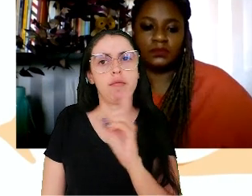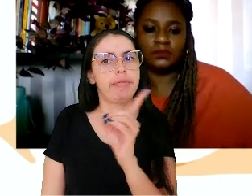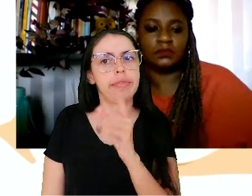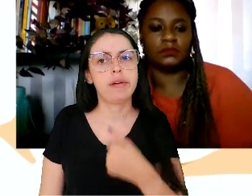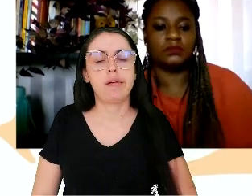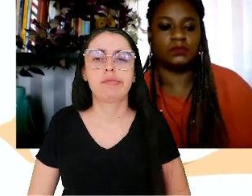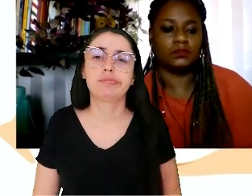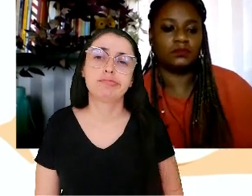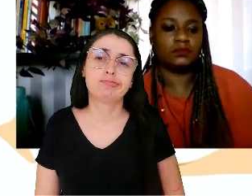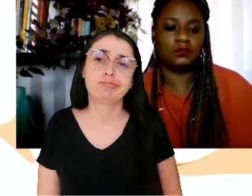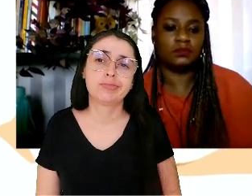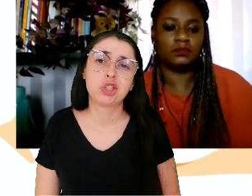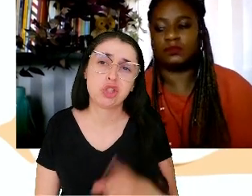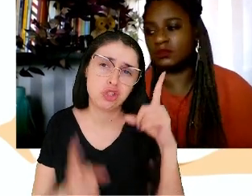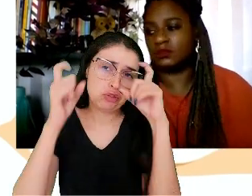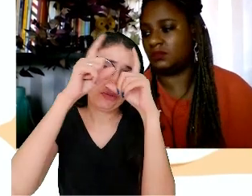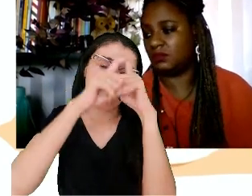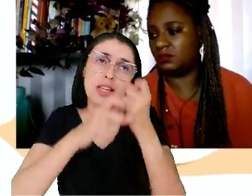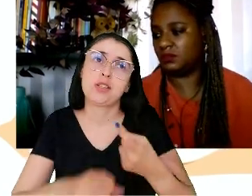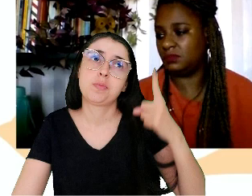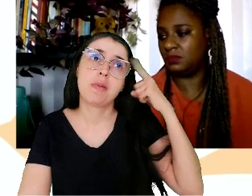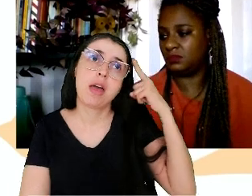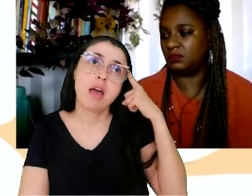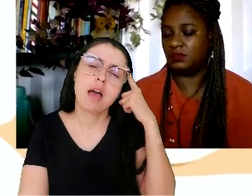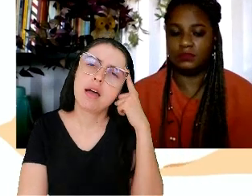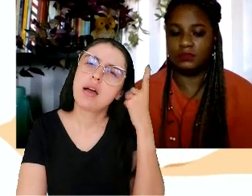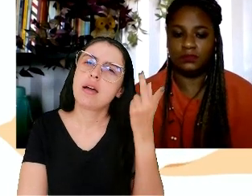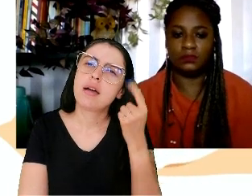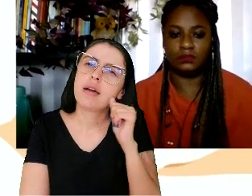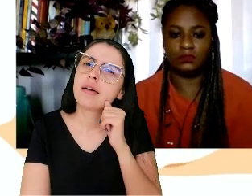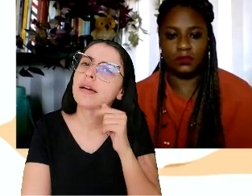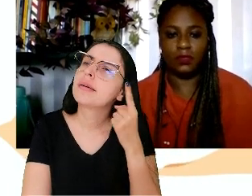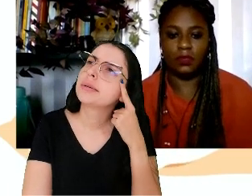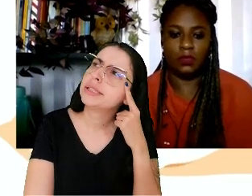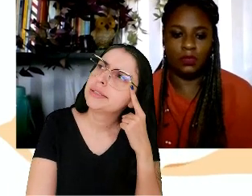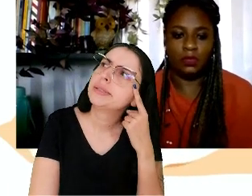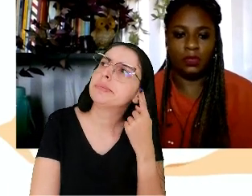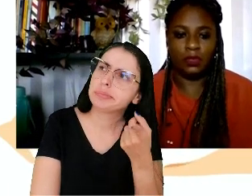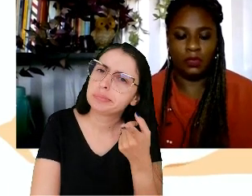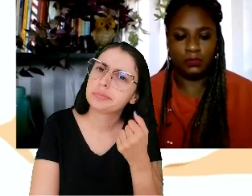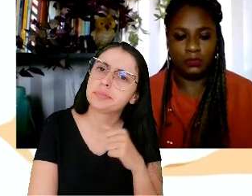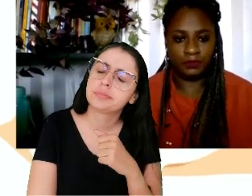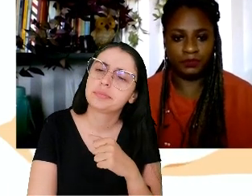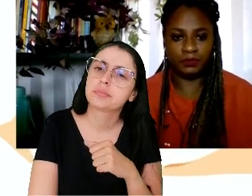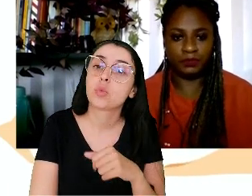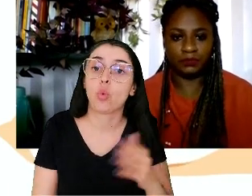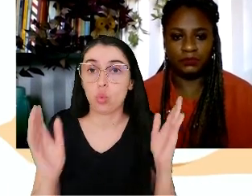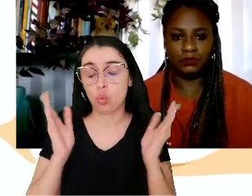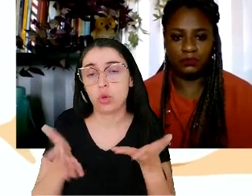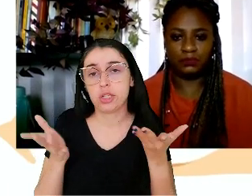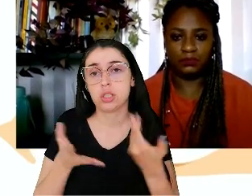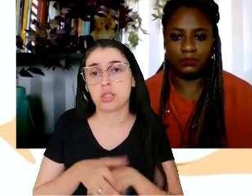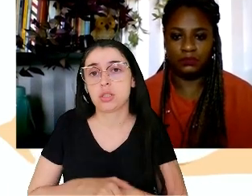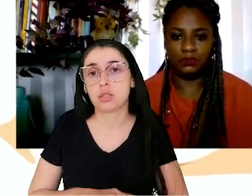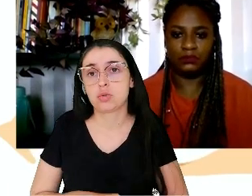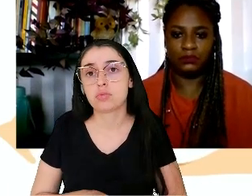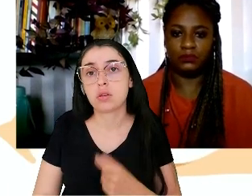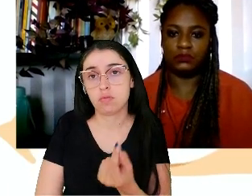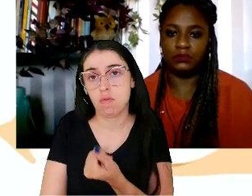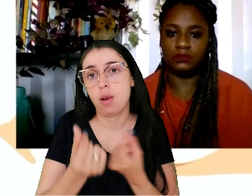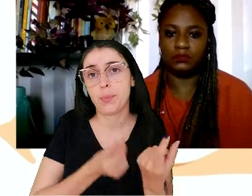mas que raramente a gente para pensar e para avaliar. Então, hoje, no